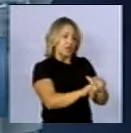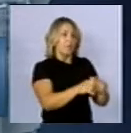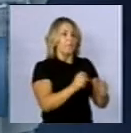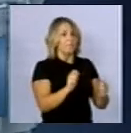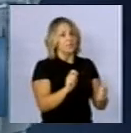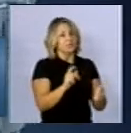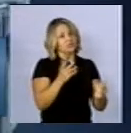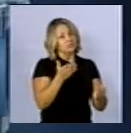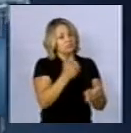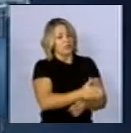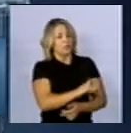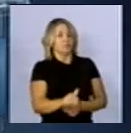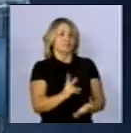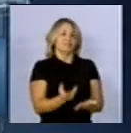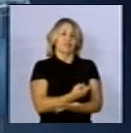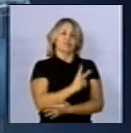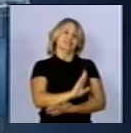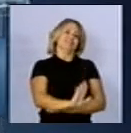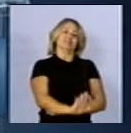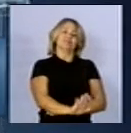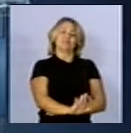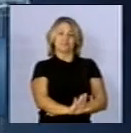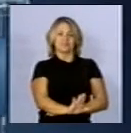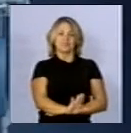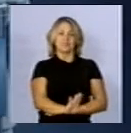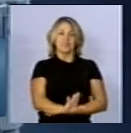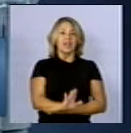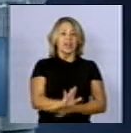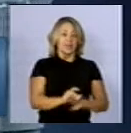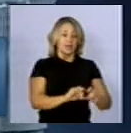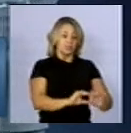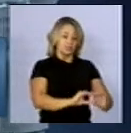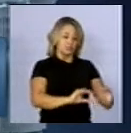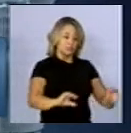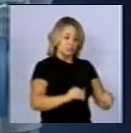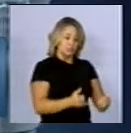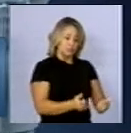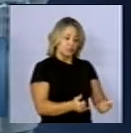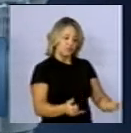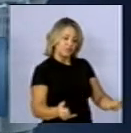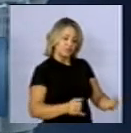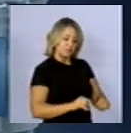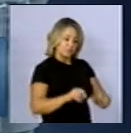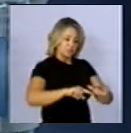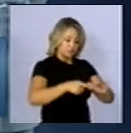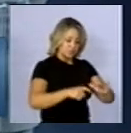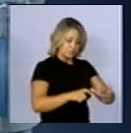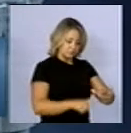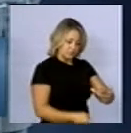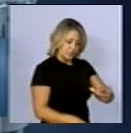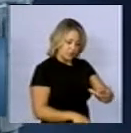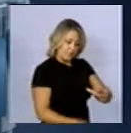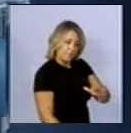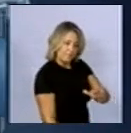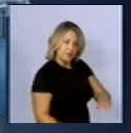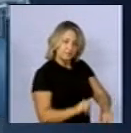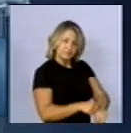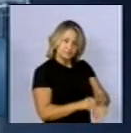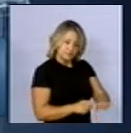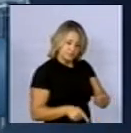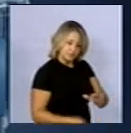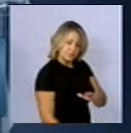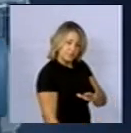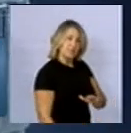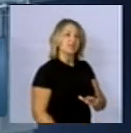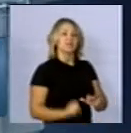não ocorrer esses Condutores Então vão ser dispostos sobre o solo e como consequência exatamente